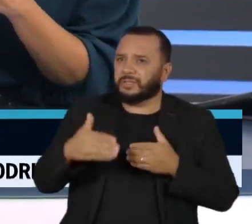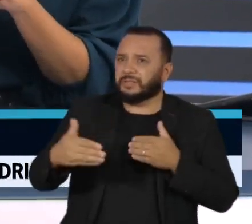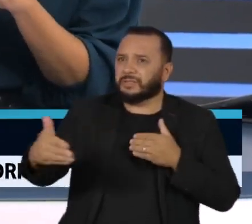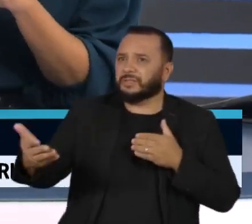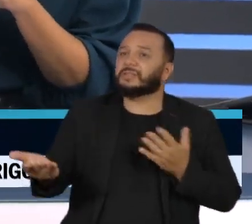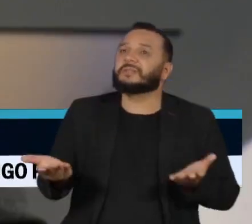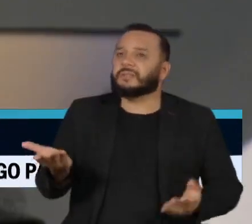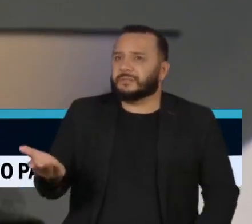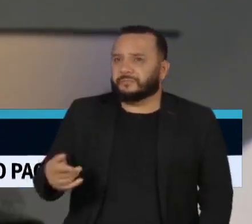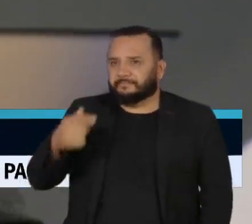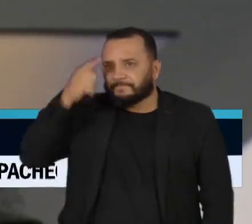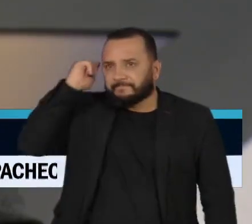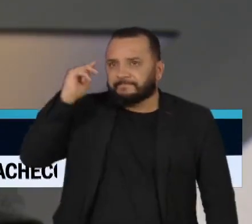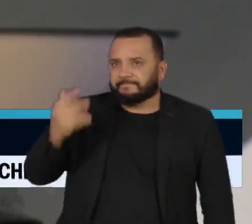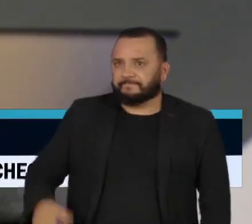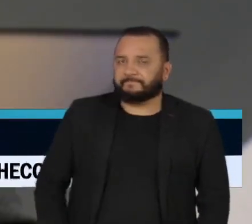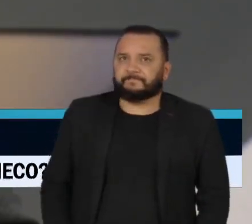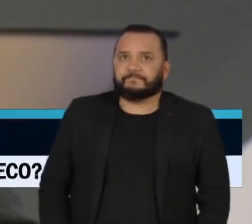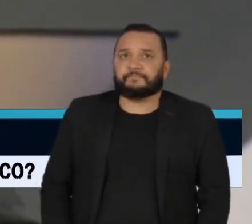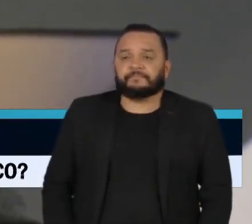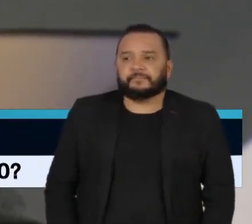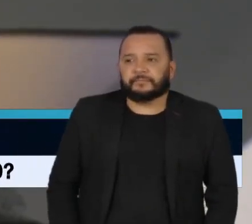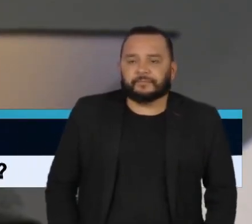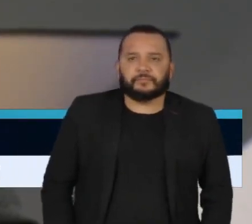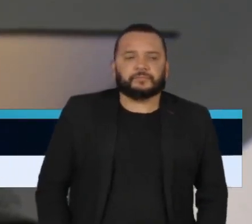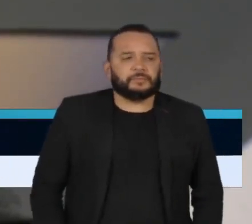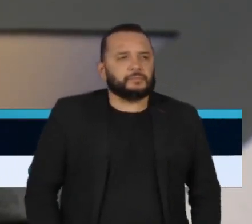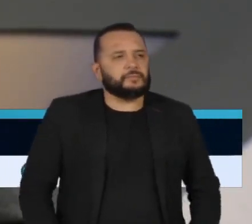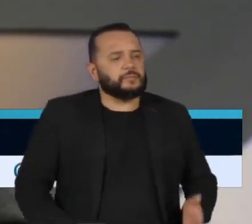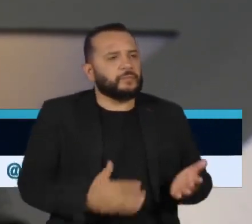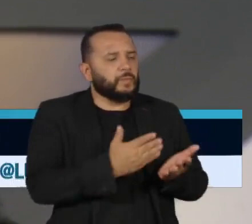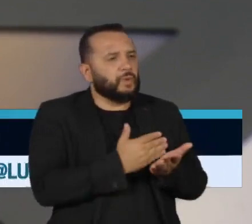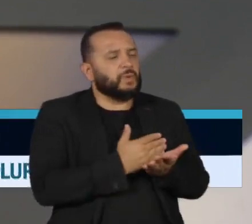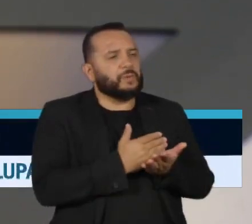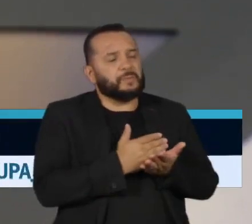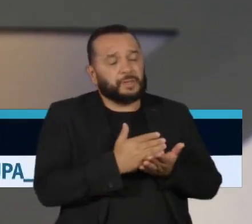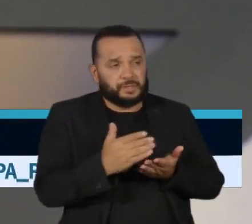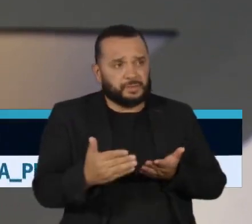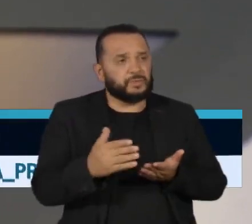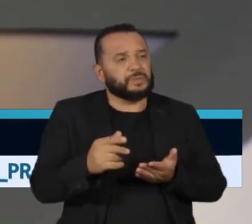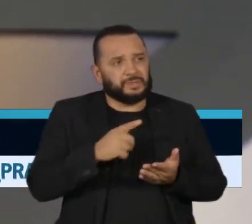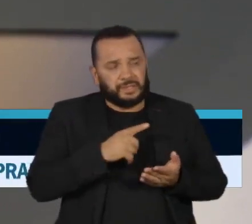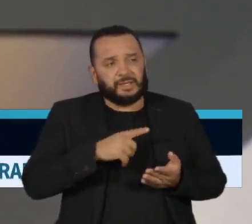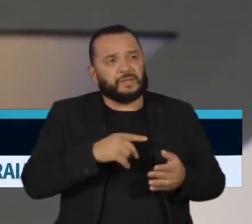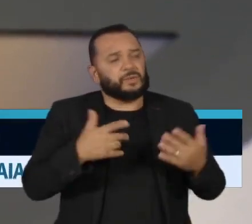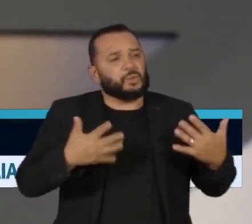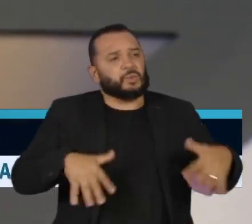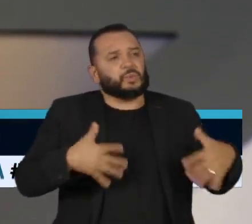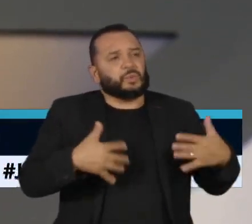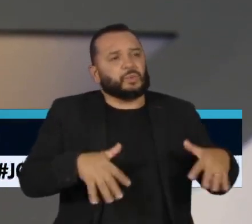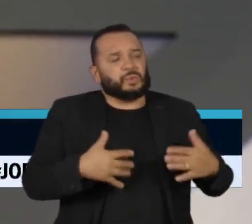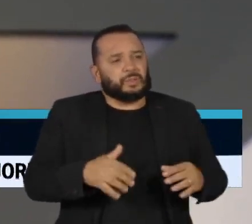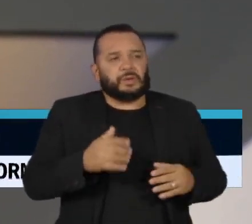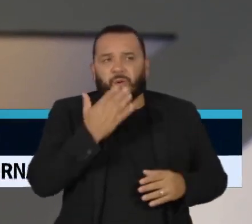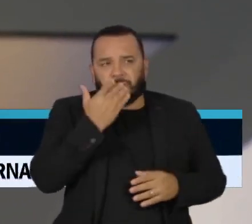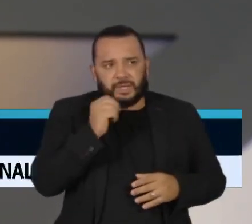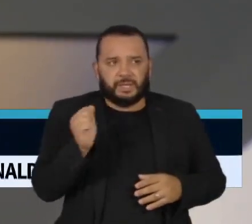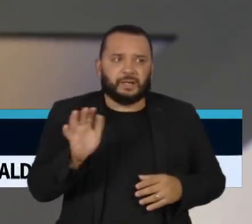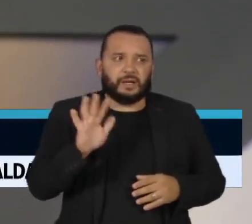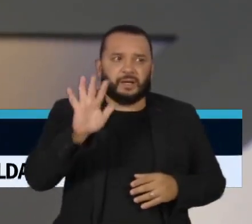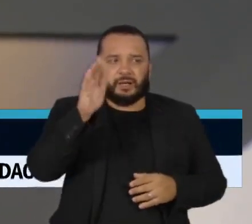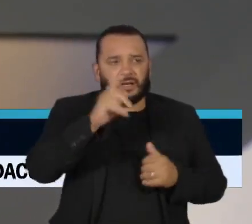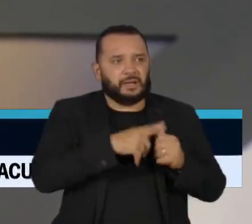frente no começo devastadores a gente teve impacto em preços de alimentos teve impacto